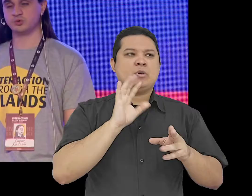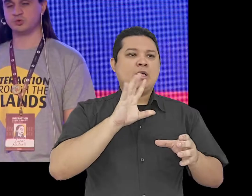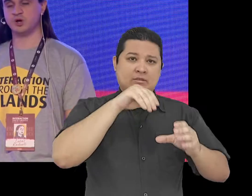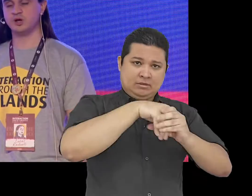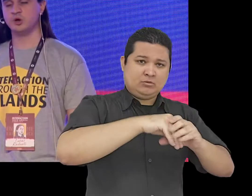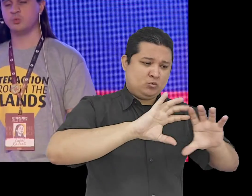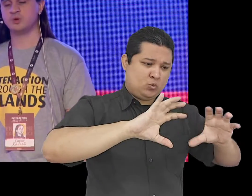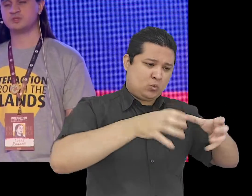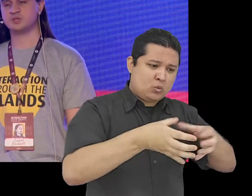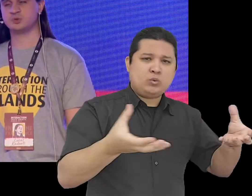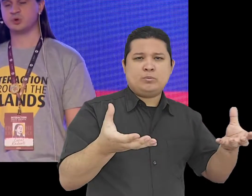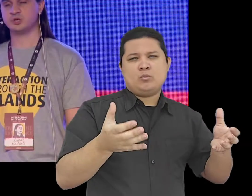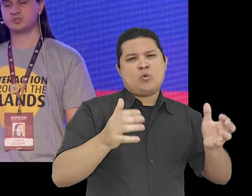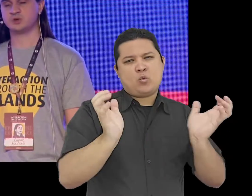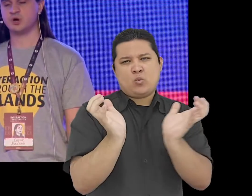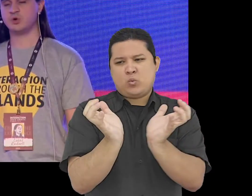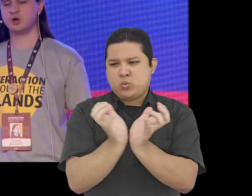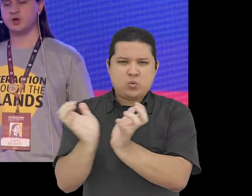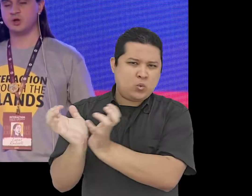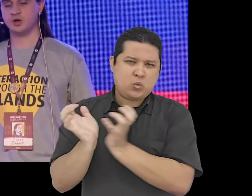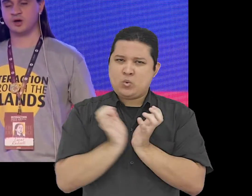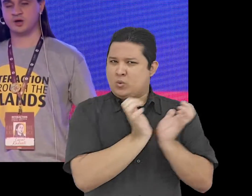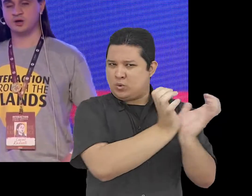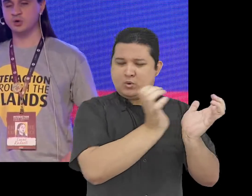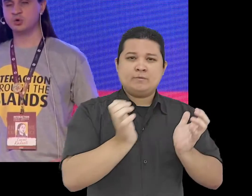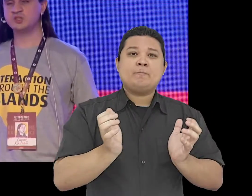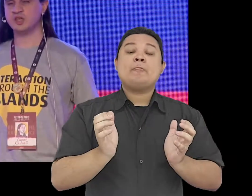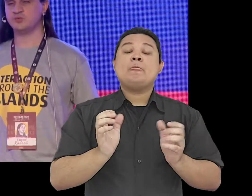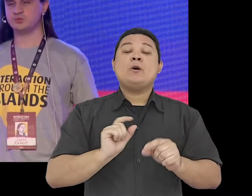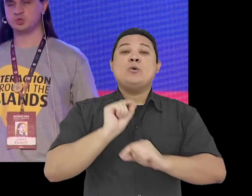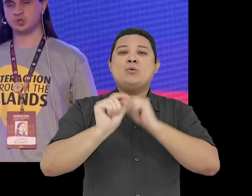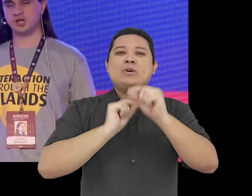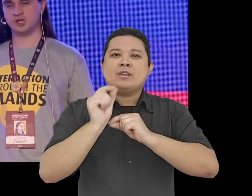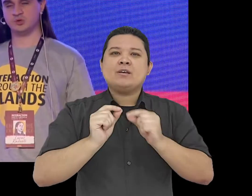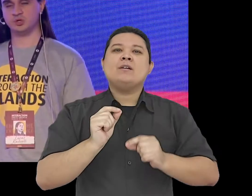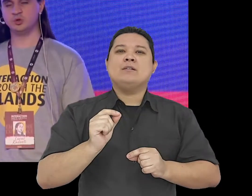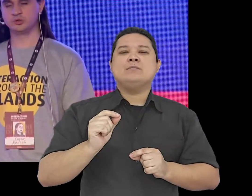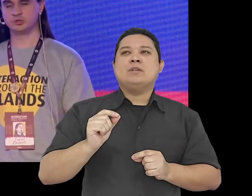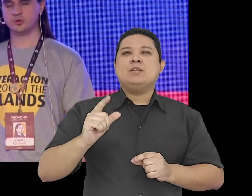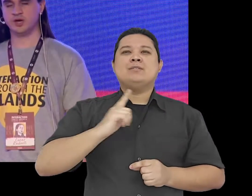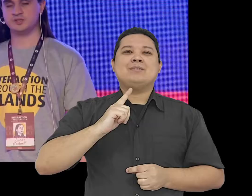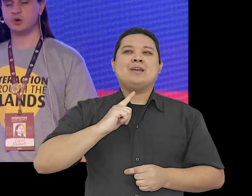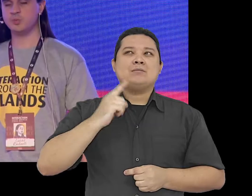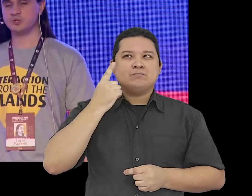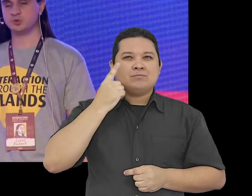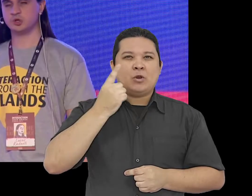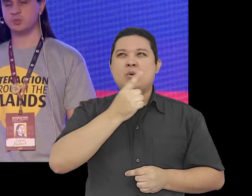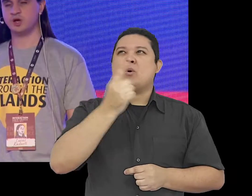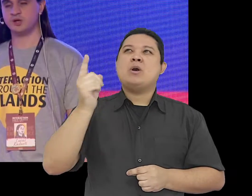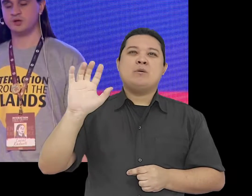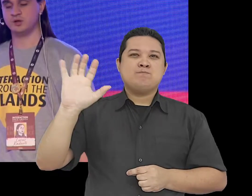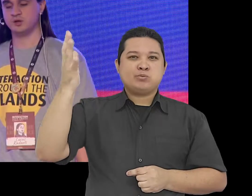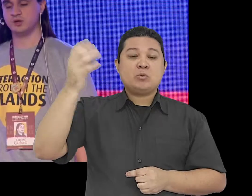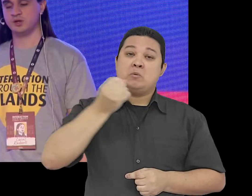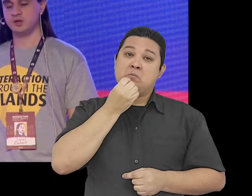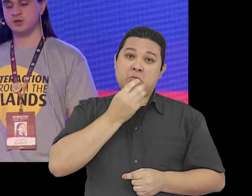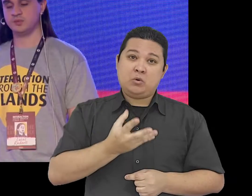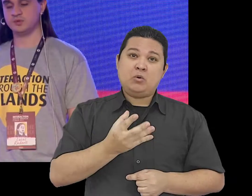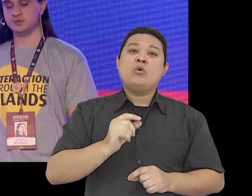squad ou dentro de seja uma organização maior, o que tem funcionado em outros lugares é uma pessoa